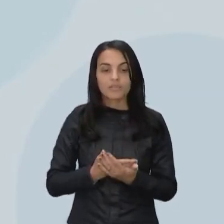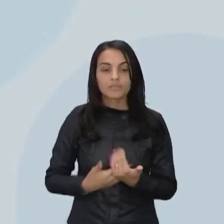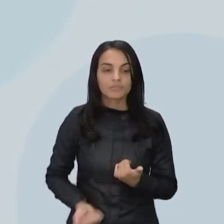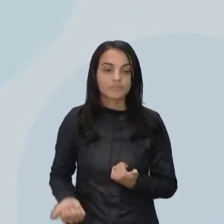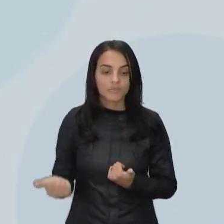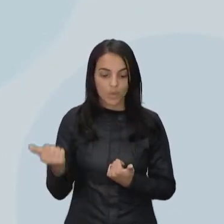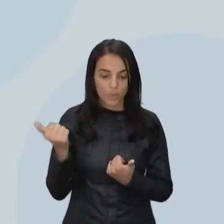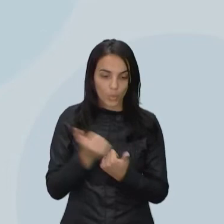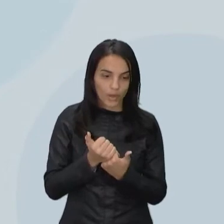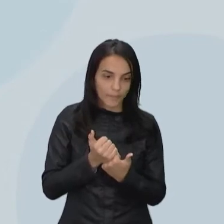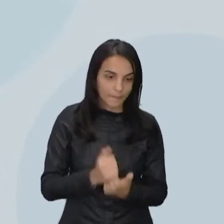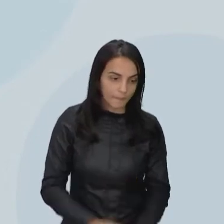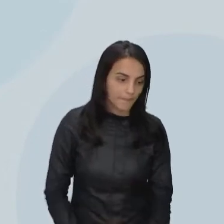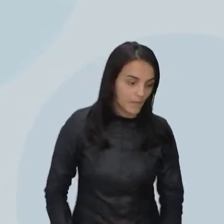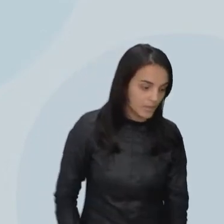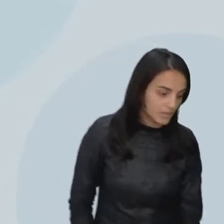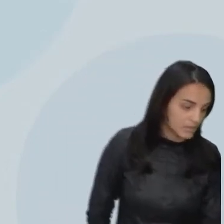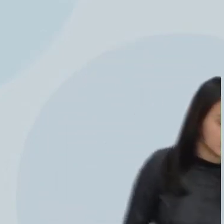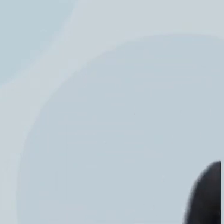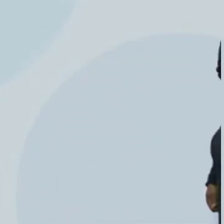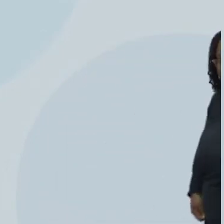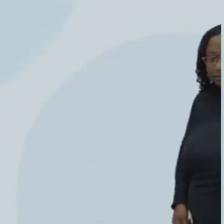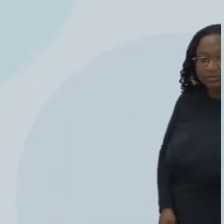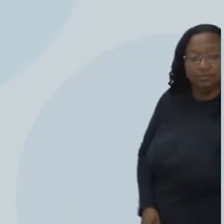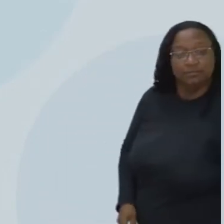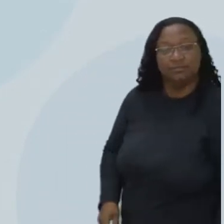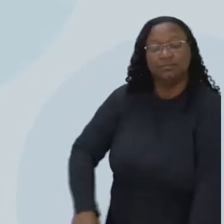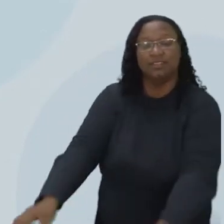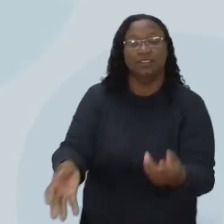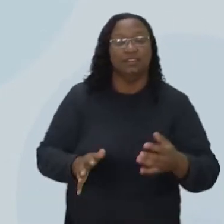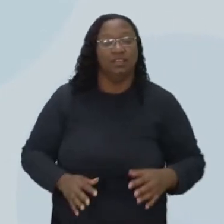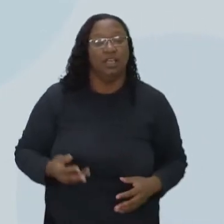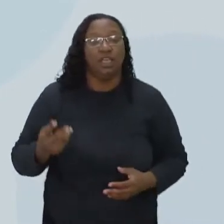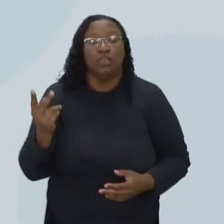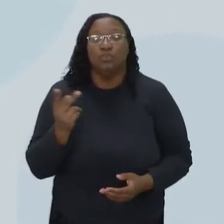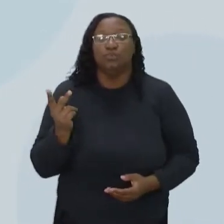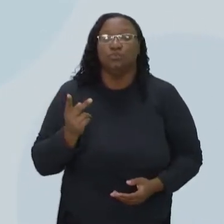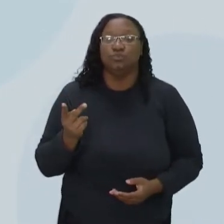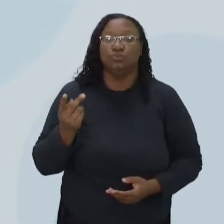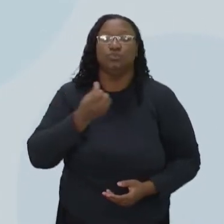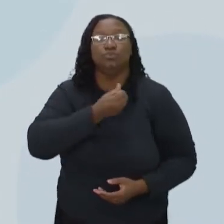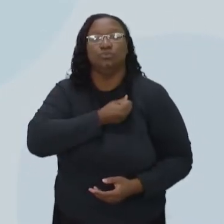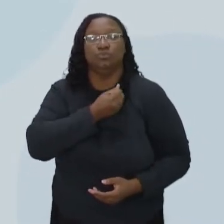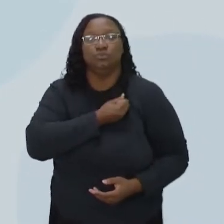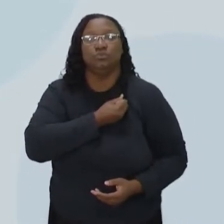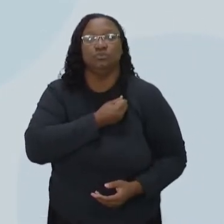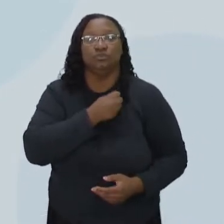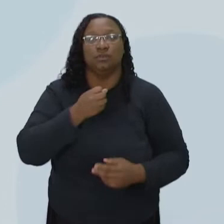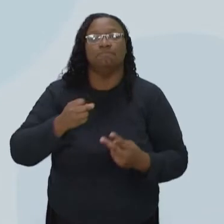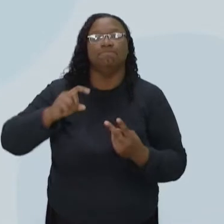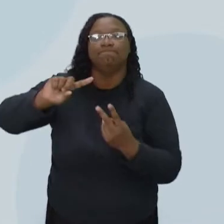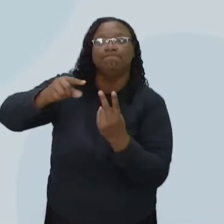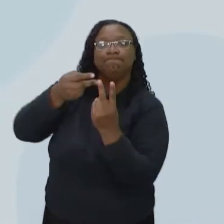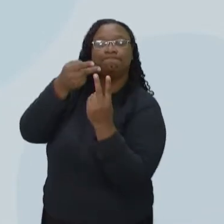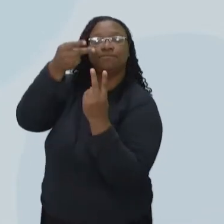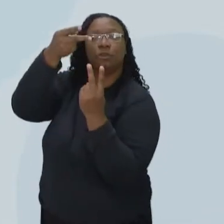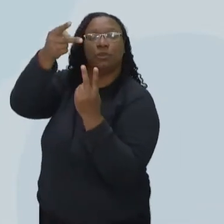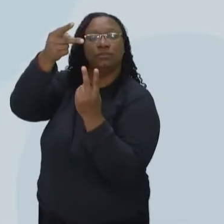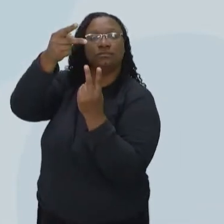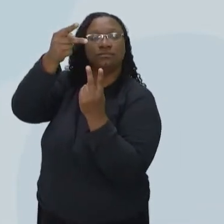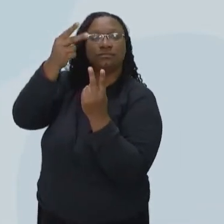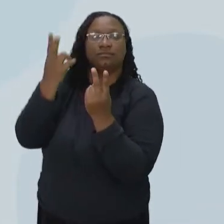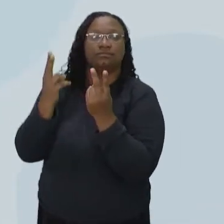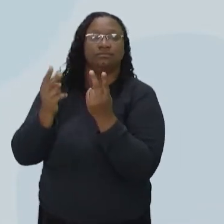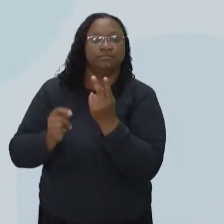melhor, você tem aqui dois números, né, elevado ao quadrado. Todo mundo tem que ser elevado ao quadrado. Aqui,